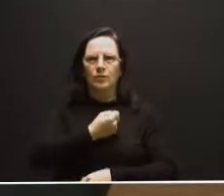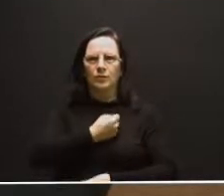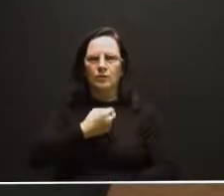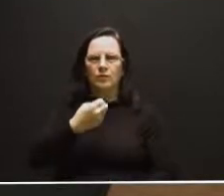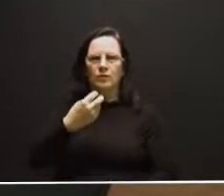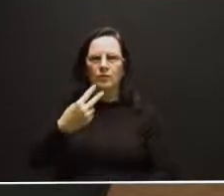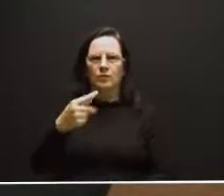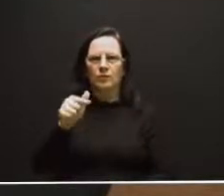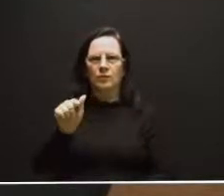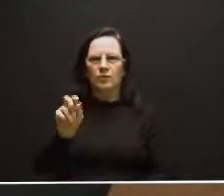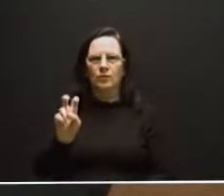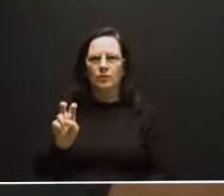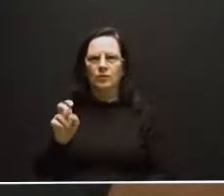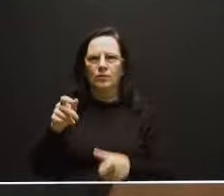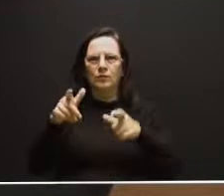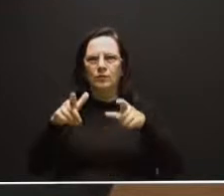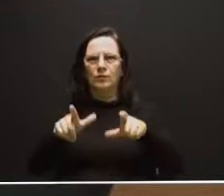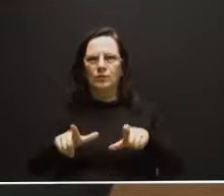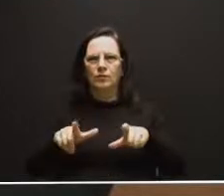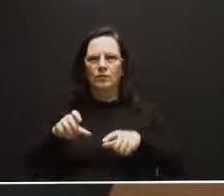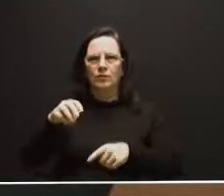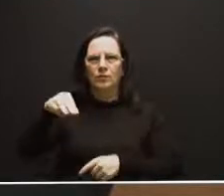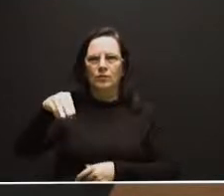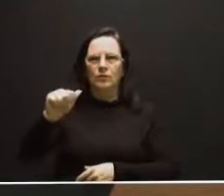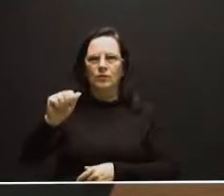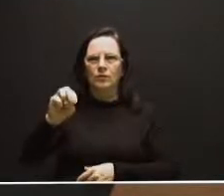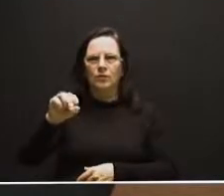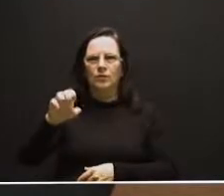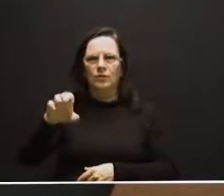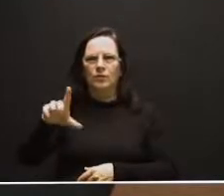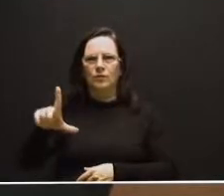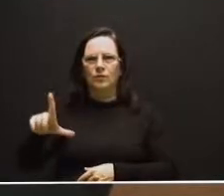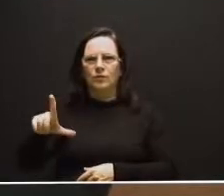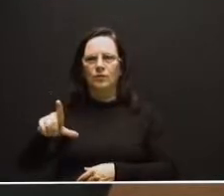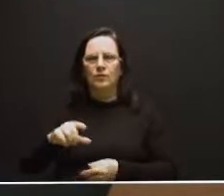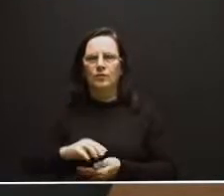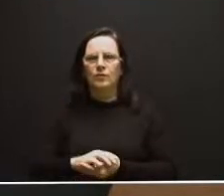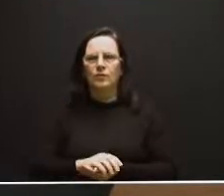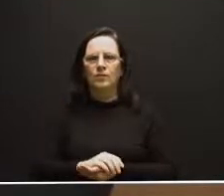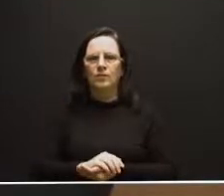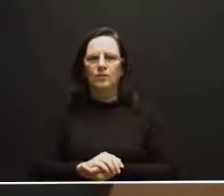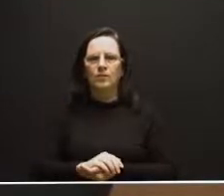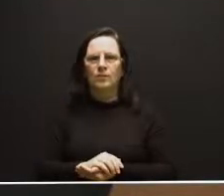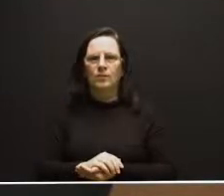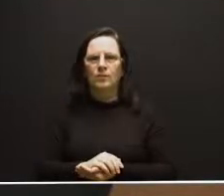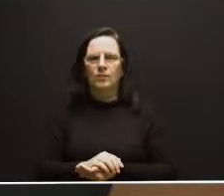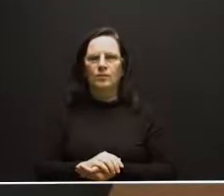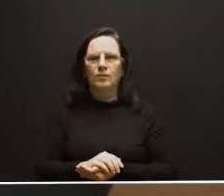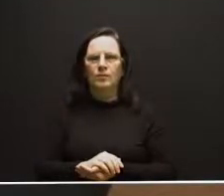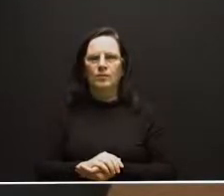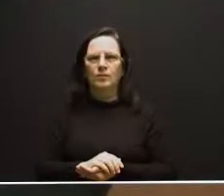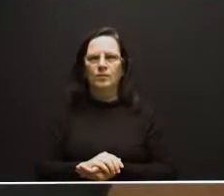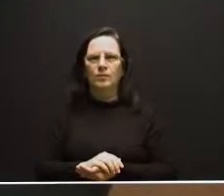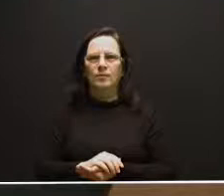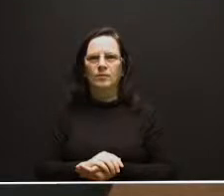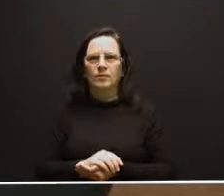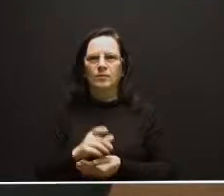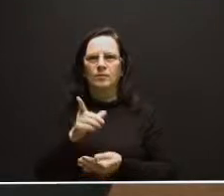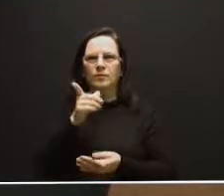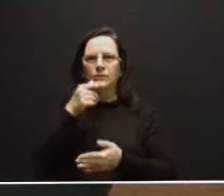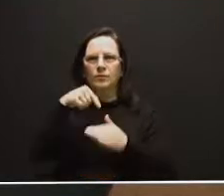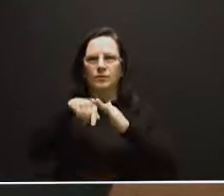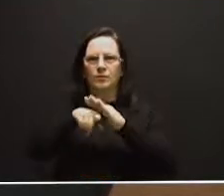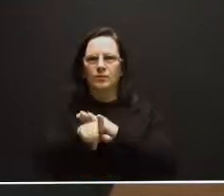275 no parque manoel da nobrega encaminhem-se limpeza das galerias da rua